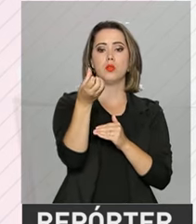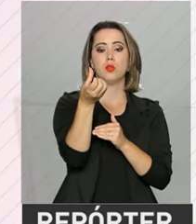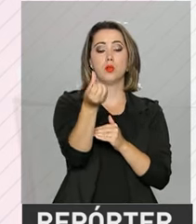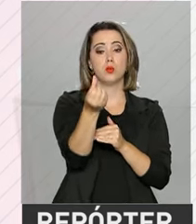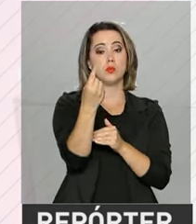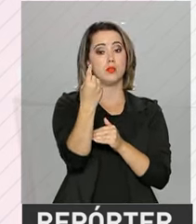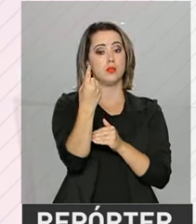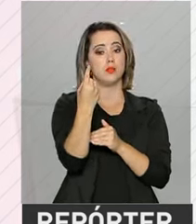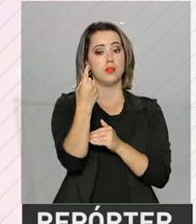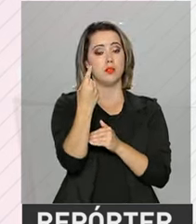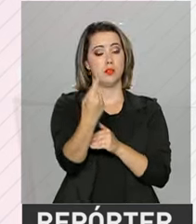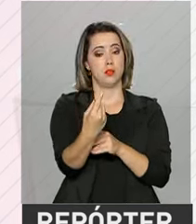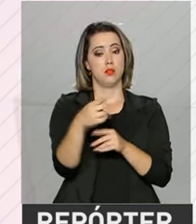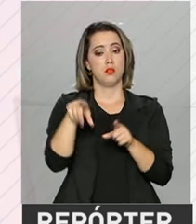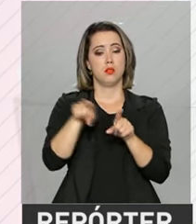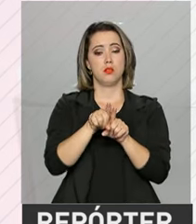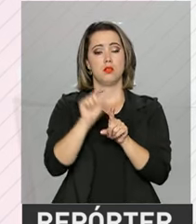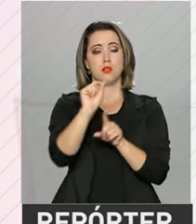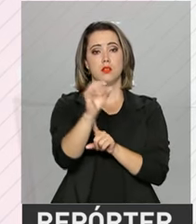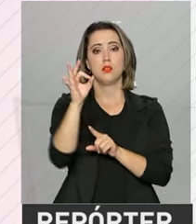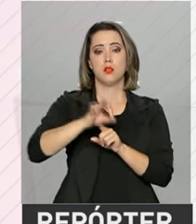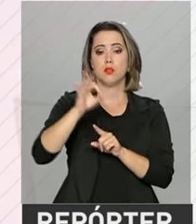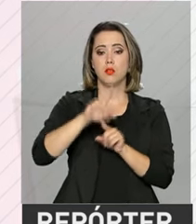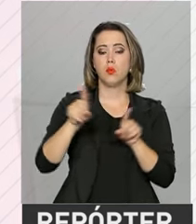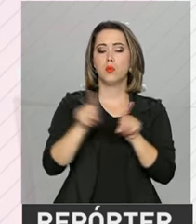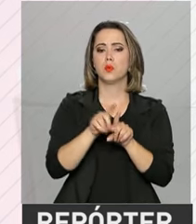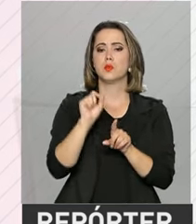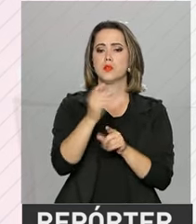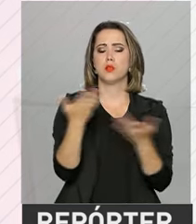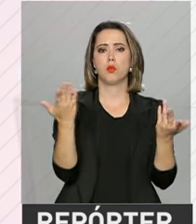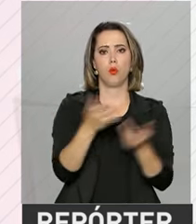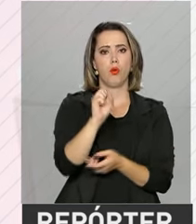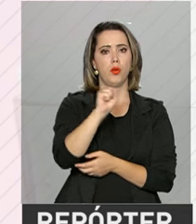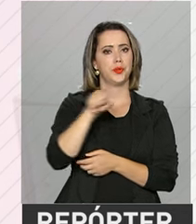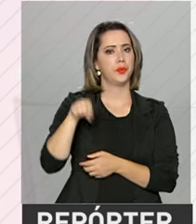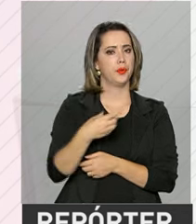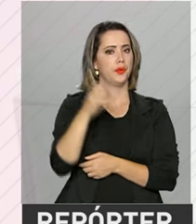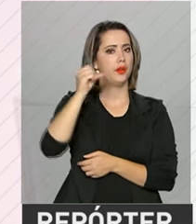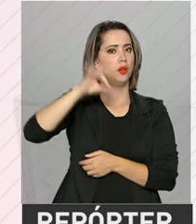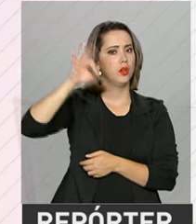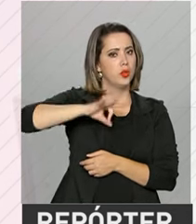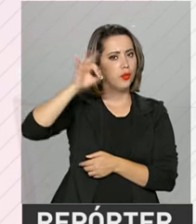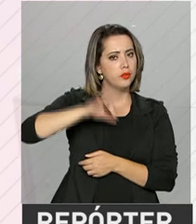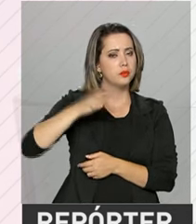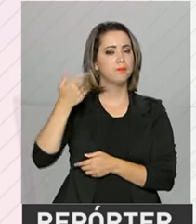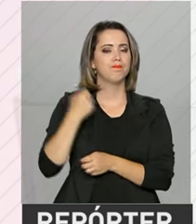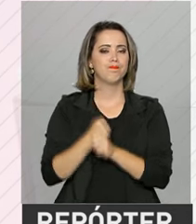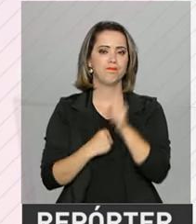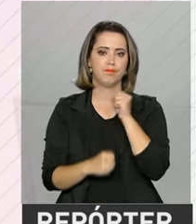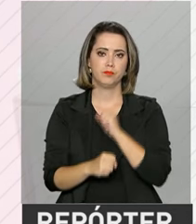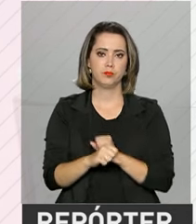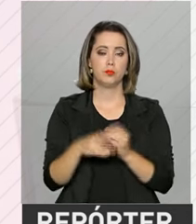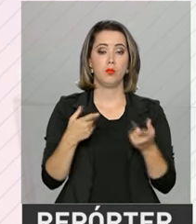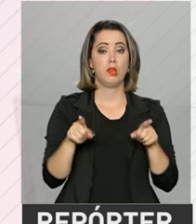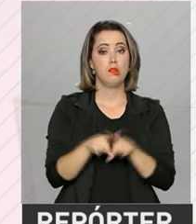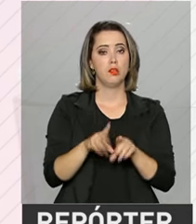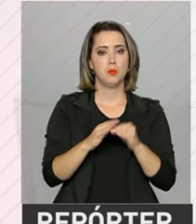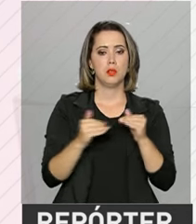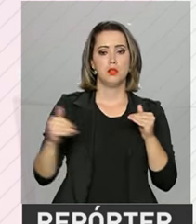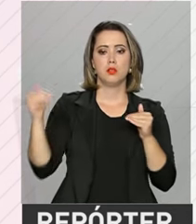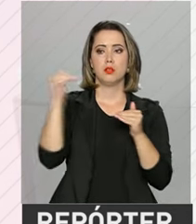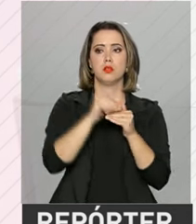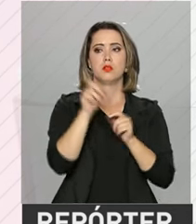passou de 5,5 em 2006 para 8 9% no último ano também cresceu o